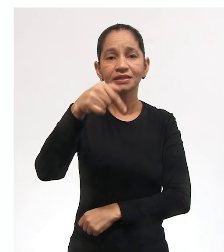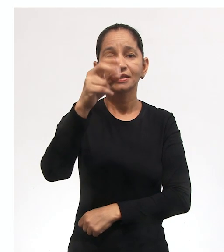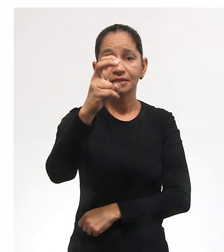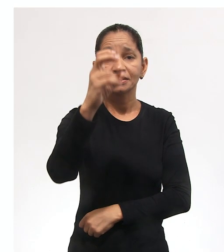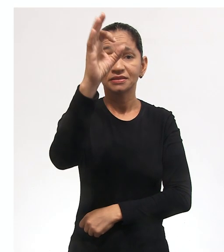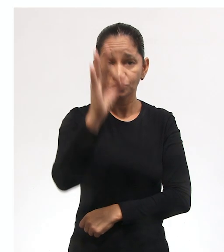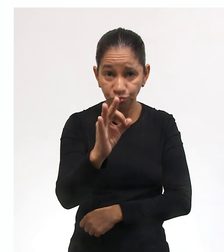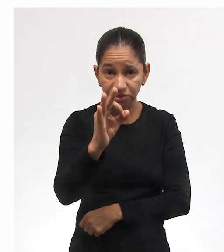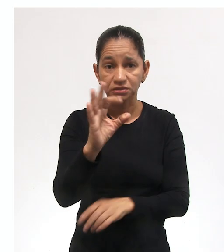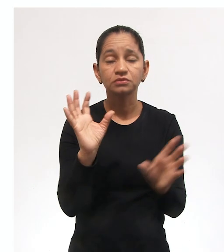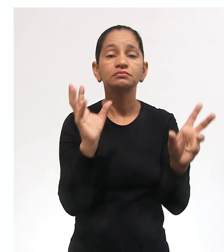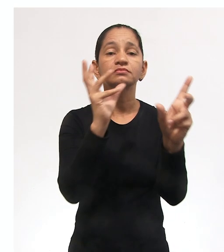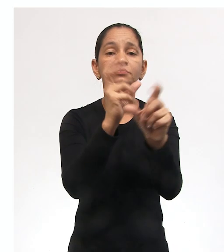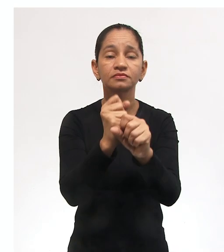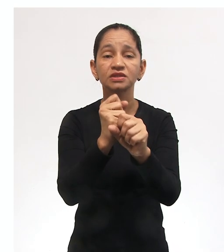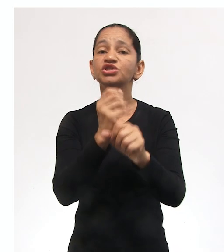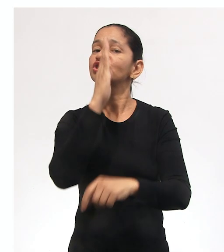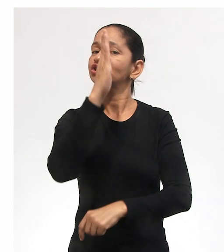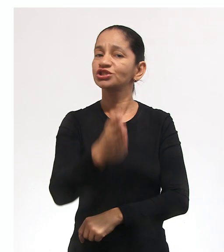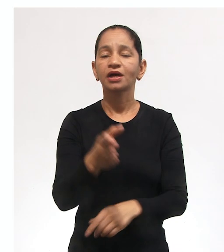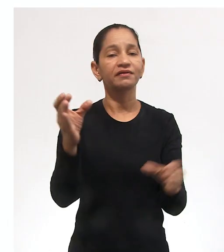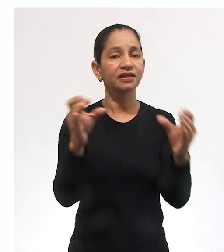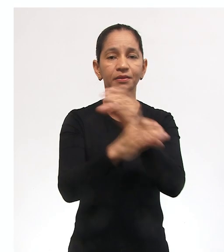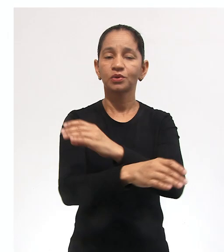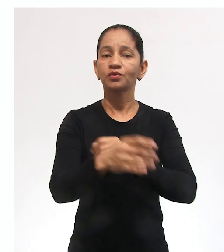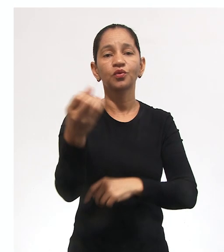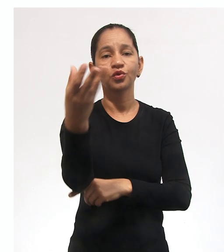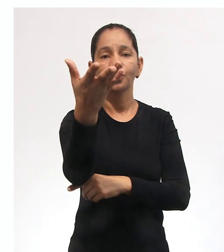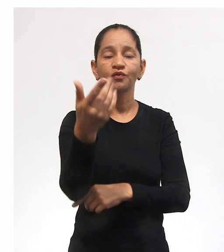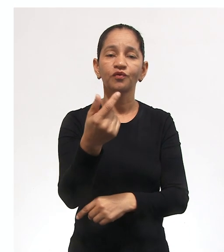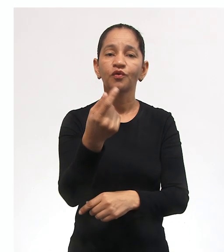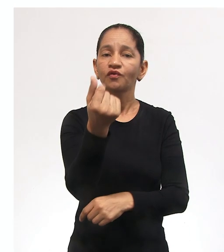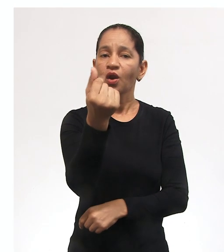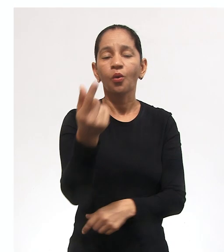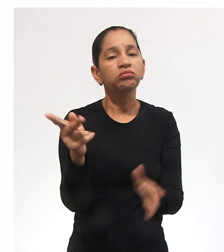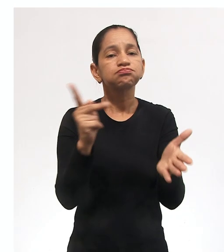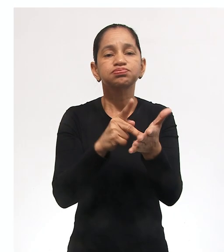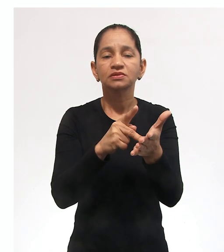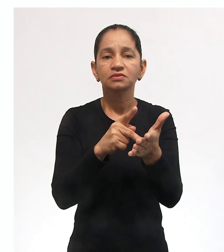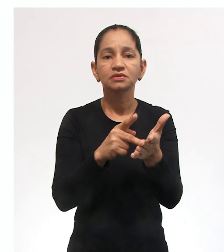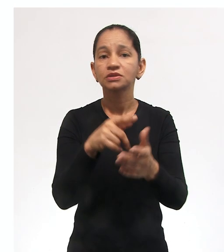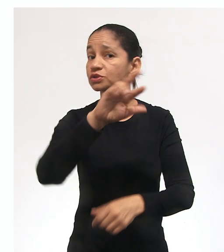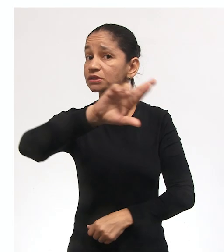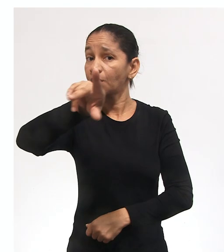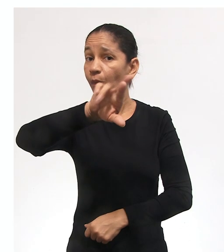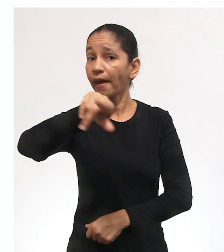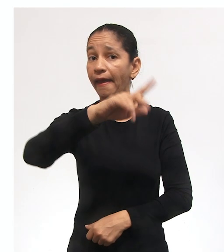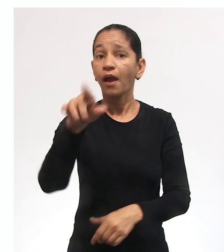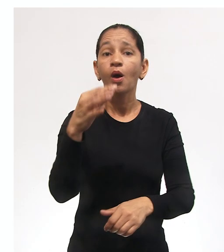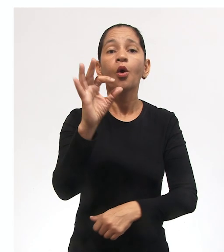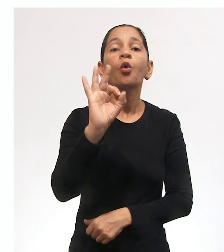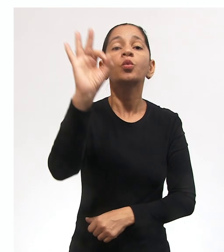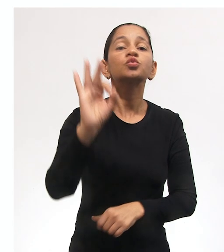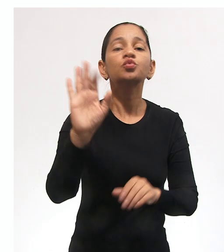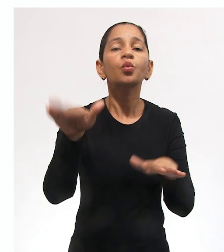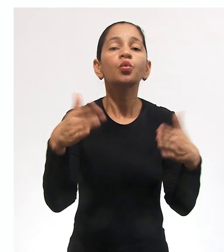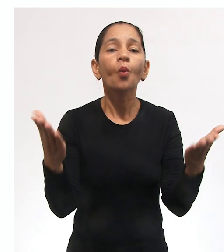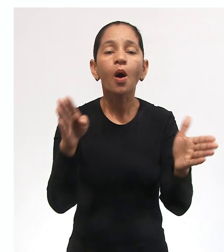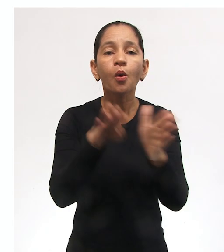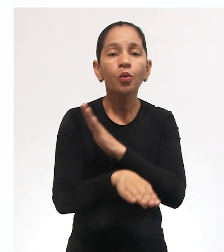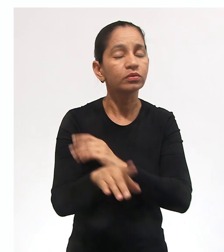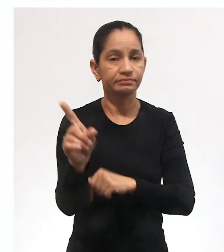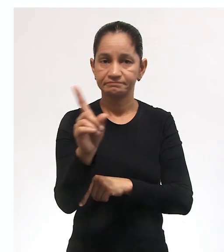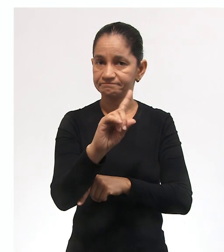multiplicar esses dois valores, eu já vou ter o novo valor do produto. Eu não vou ter o valor do desconto, eu vou ter o valor do